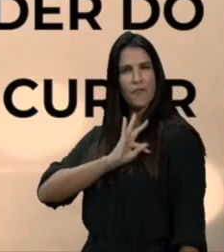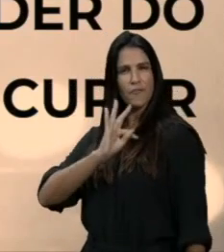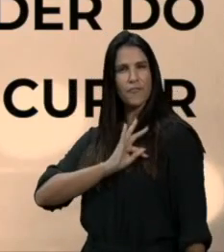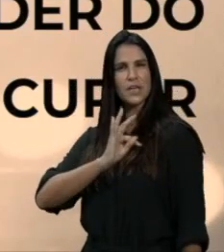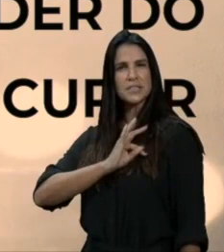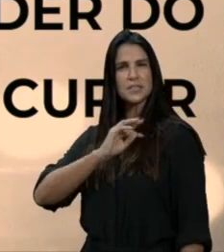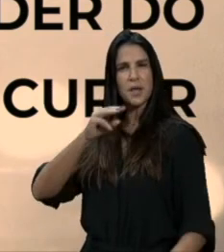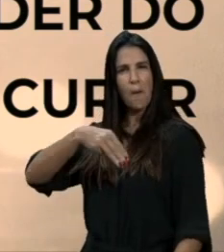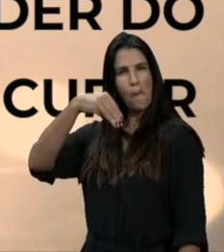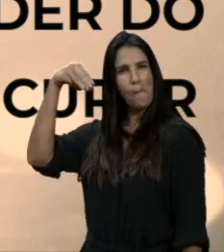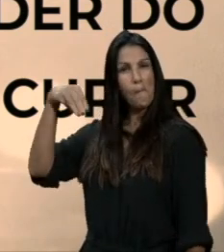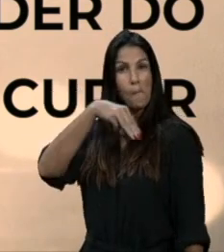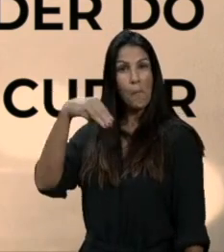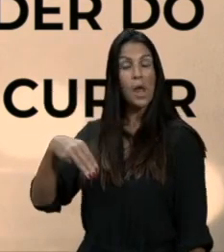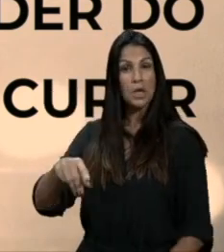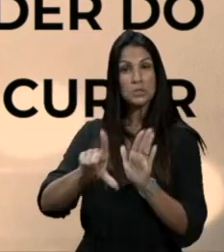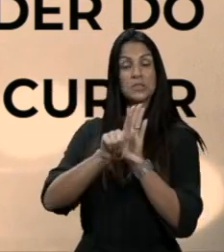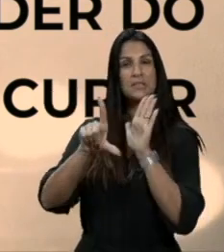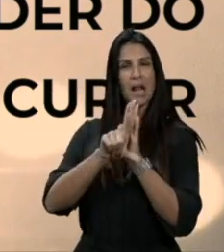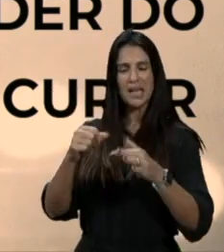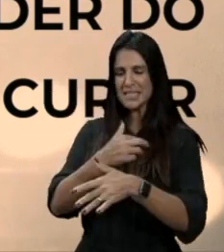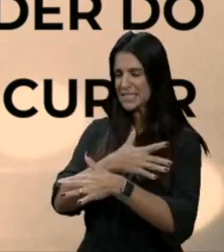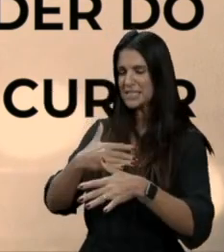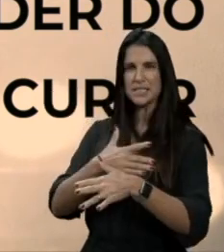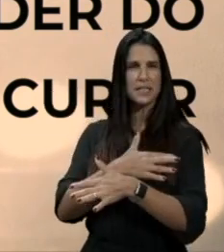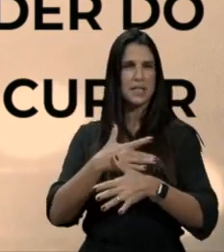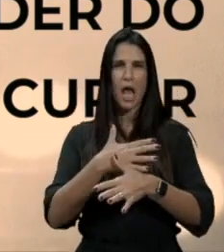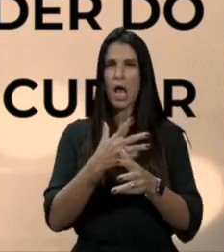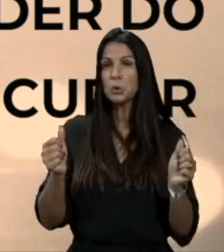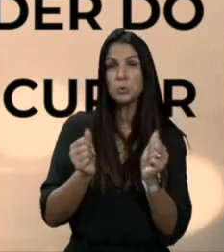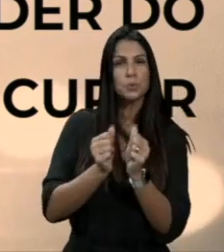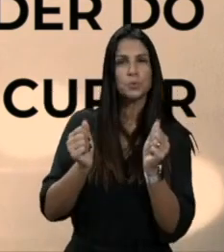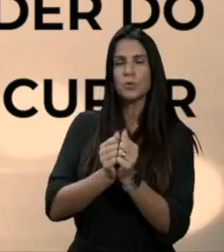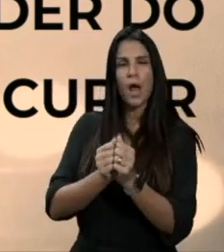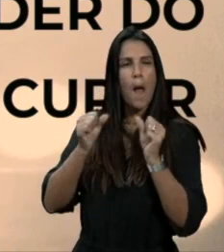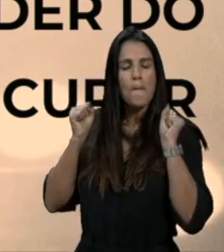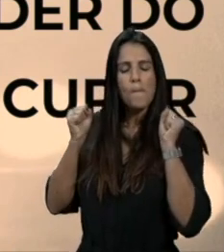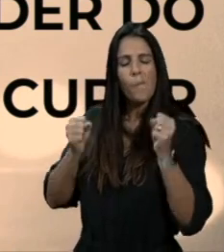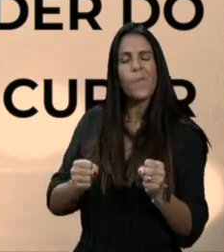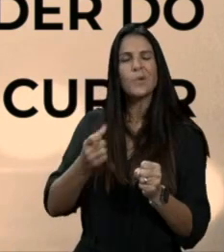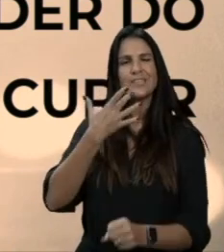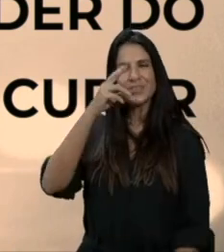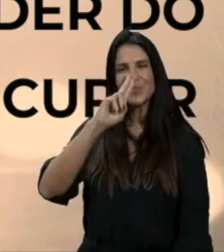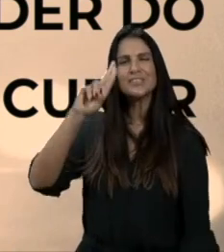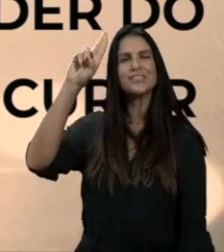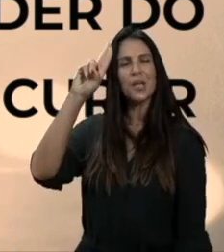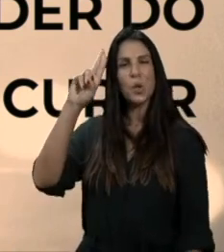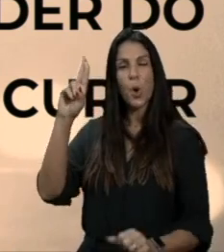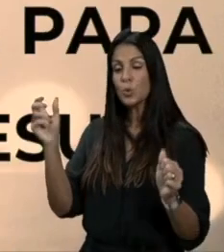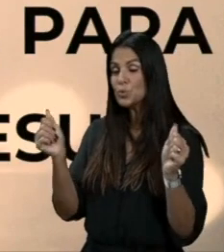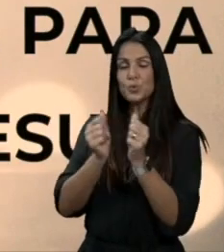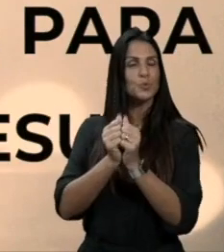procedente de todos os povoados da Galileia da Judeia e de Jerusalém e o poder do senhor estava com ele para curar